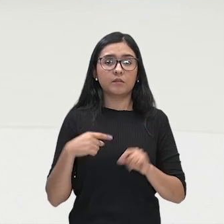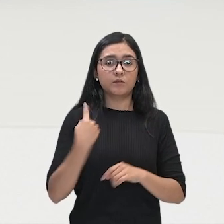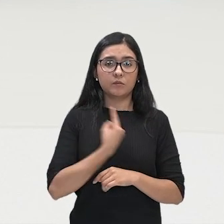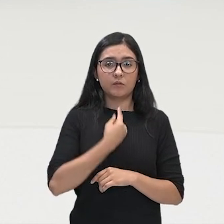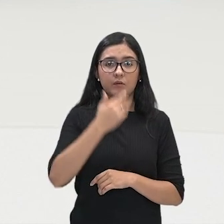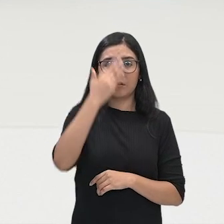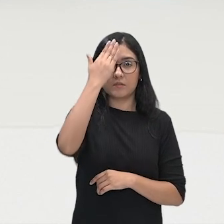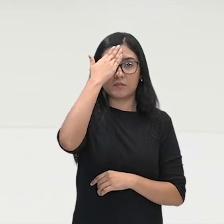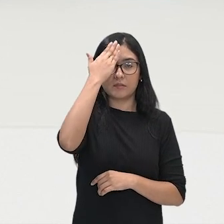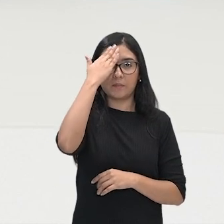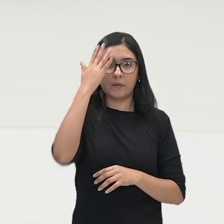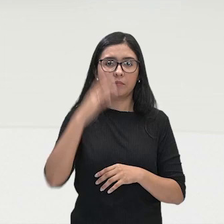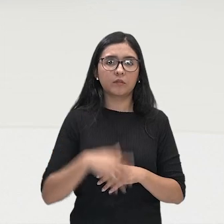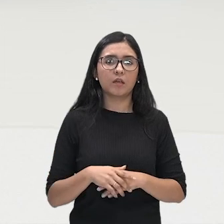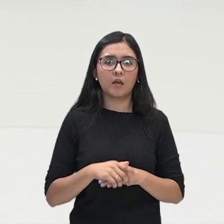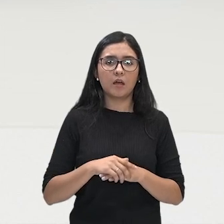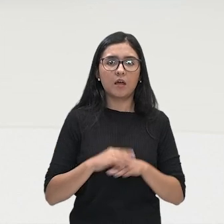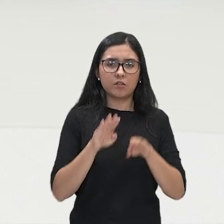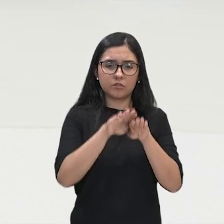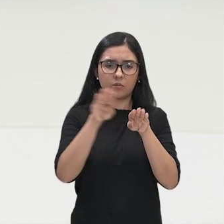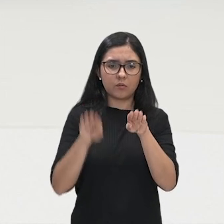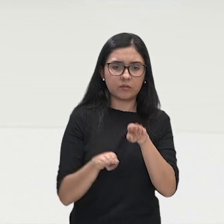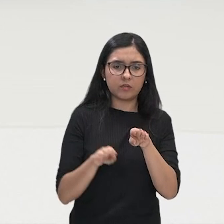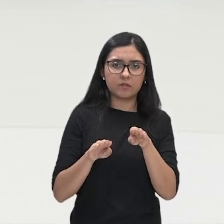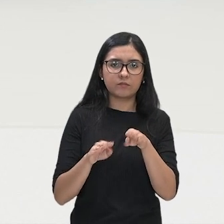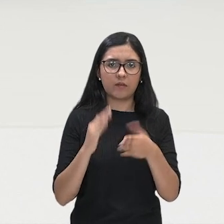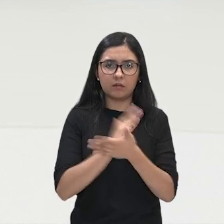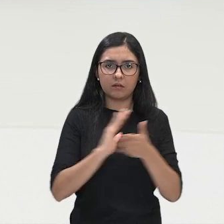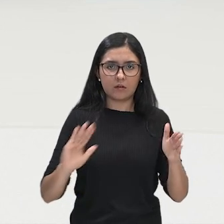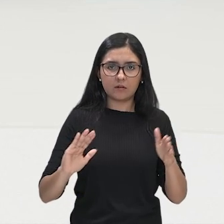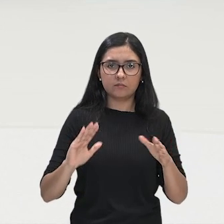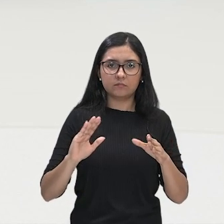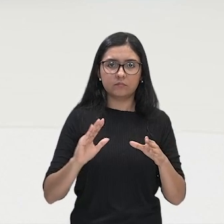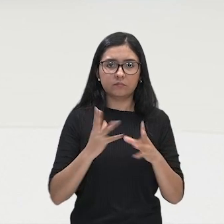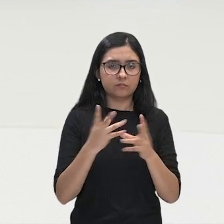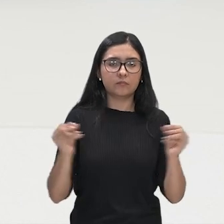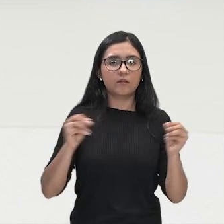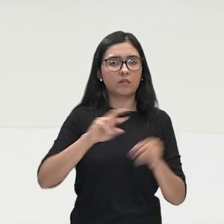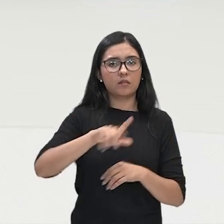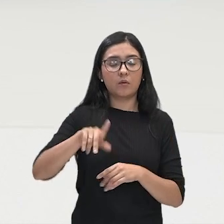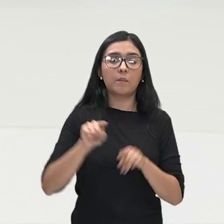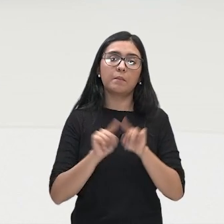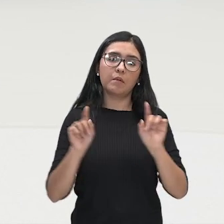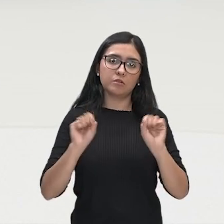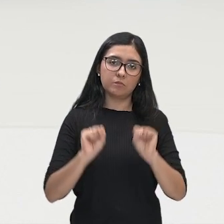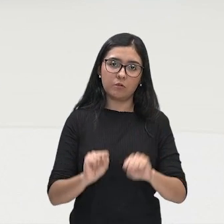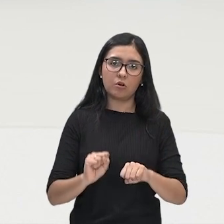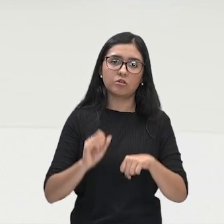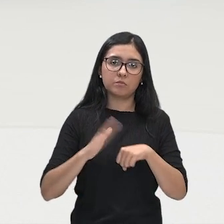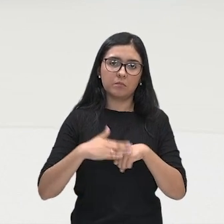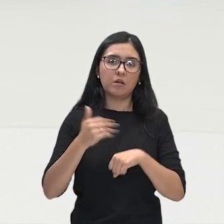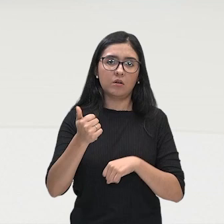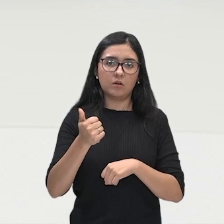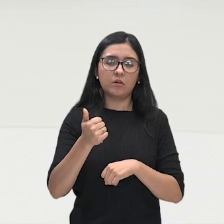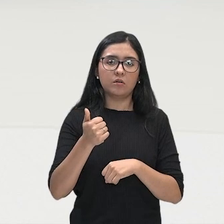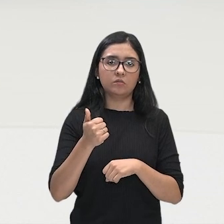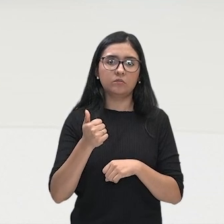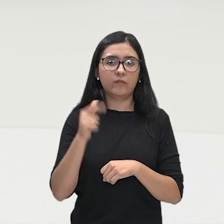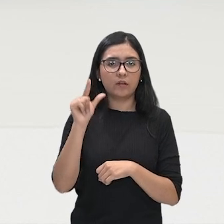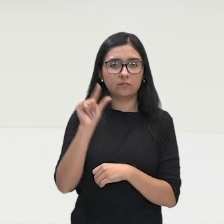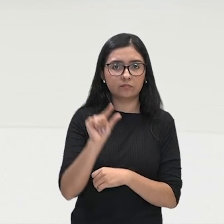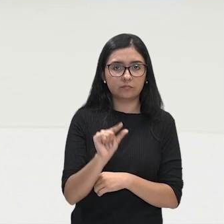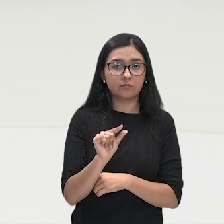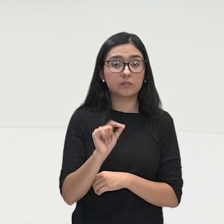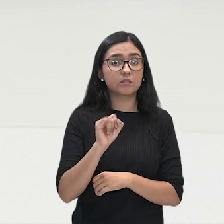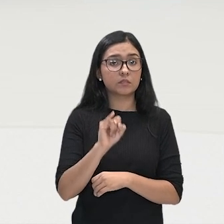vai ser de uma hora para outra que vai acabar. Mas pode melhorar? Com certeza. Se as